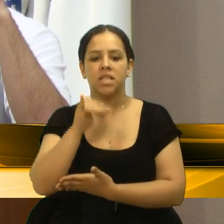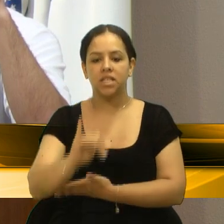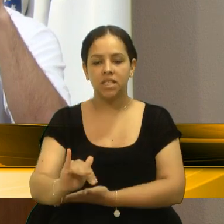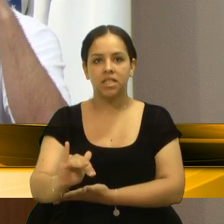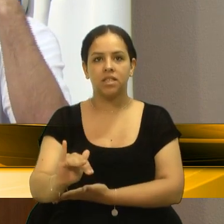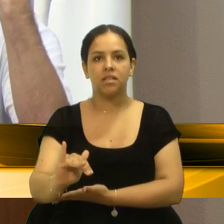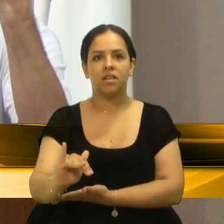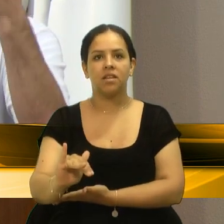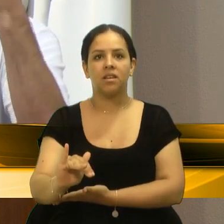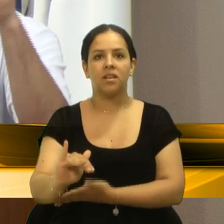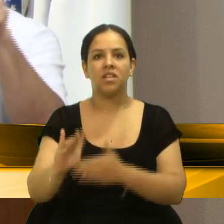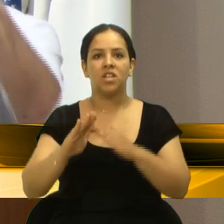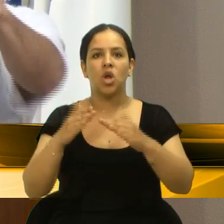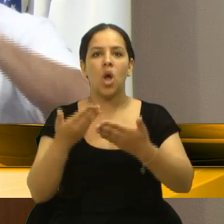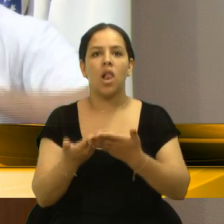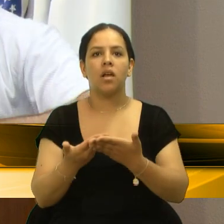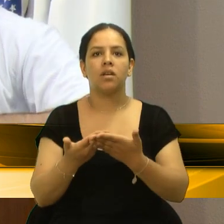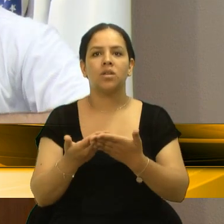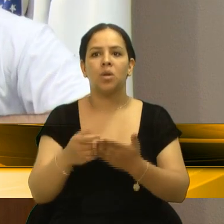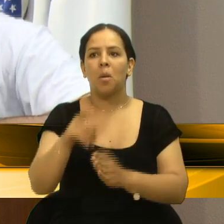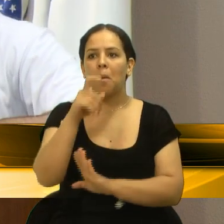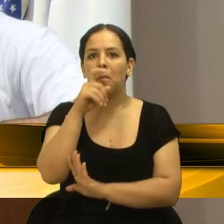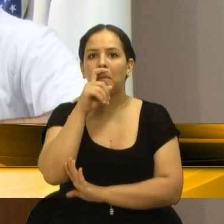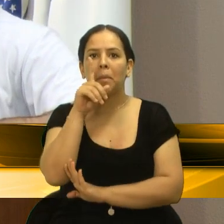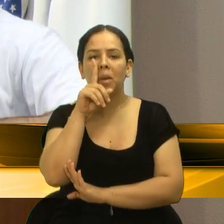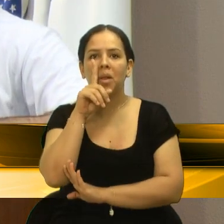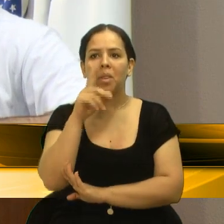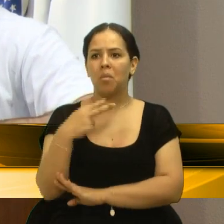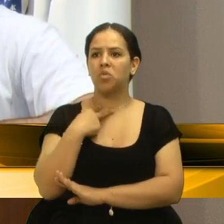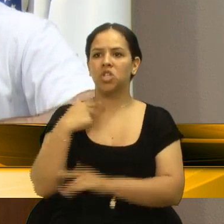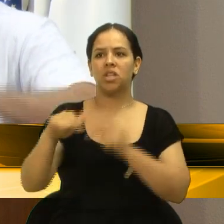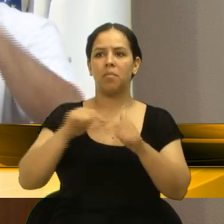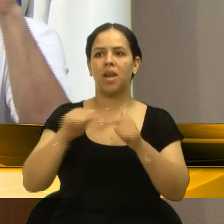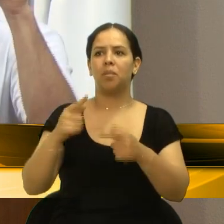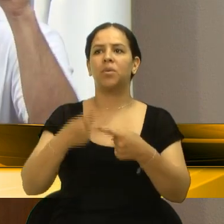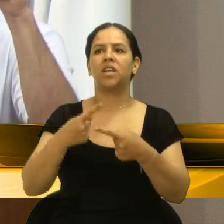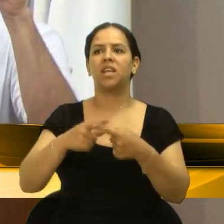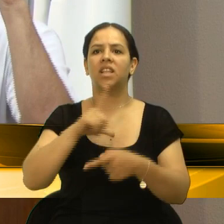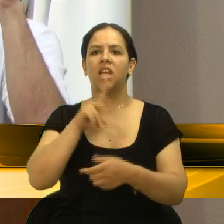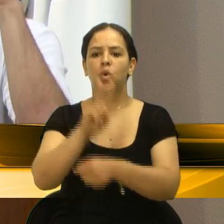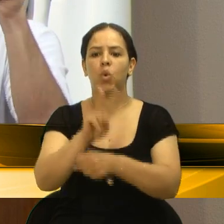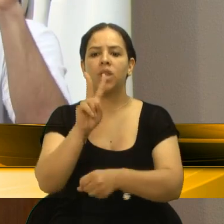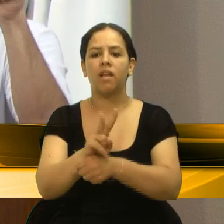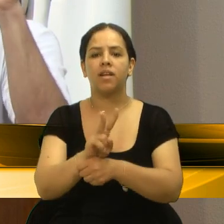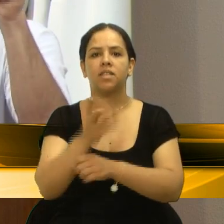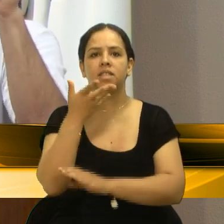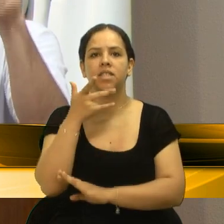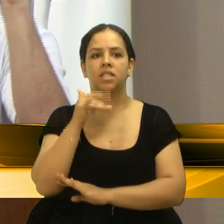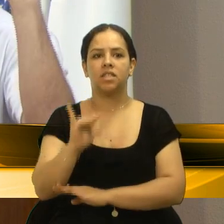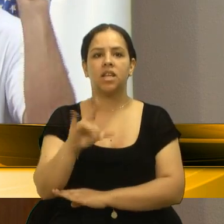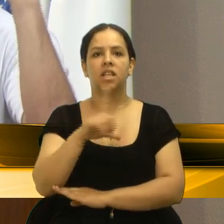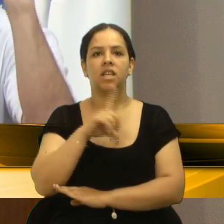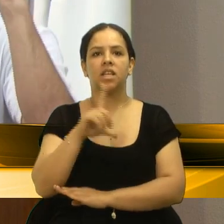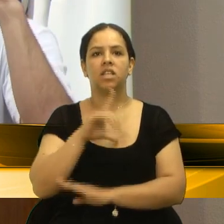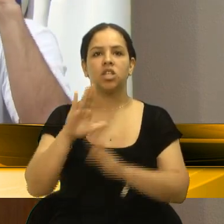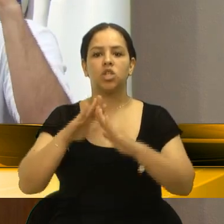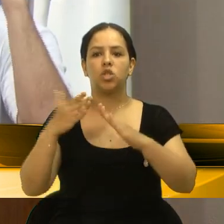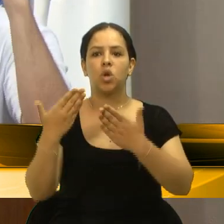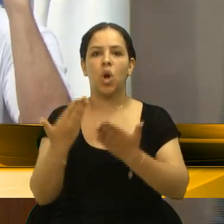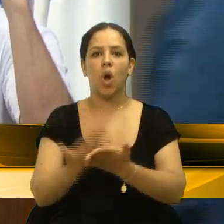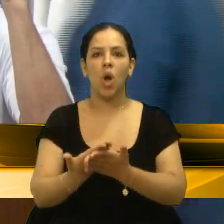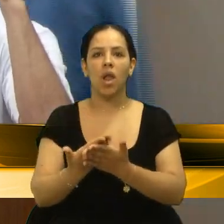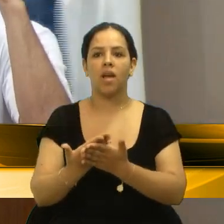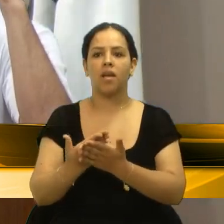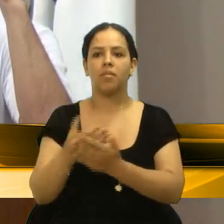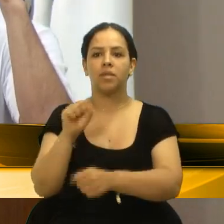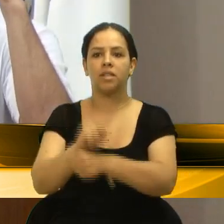infantil e os pais não podem trabalhar porque têm que ficar cuidando das crianças. Nós temos escolas interditadas, como a Escola de Educação Infantil de